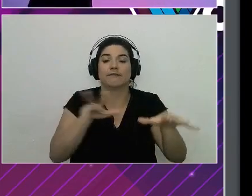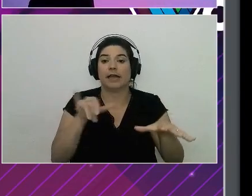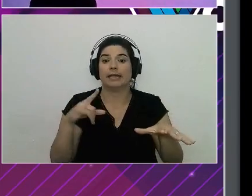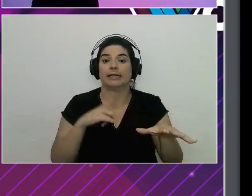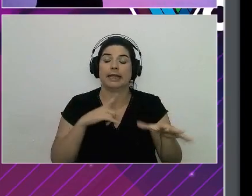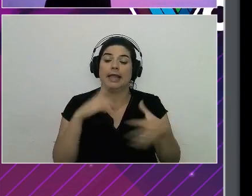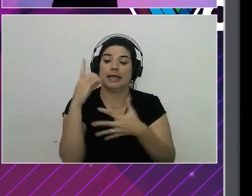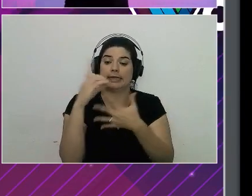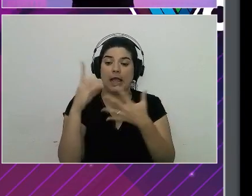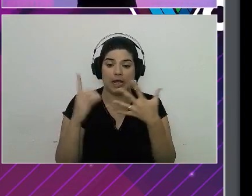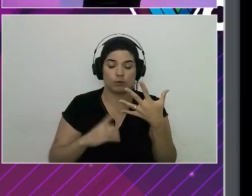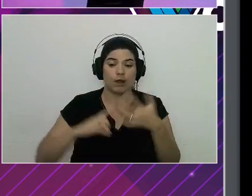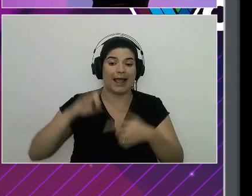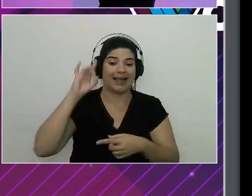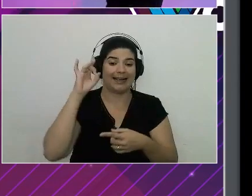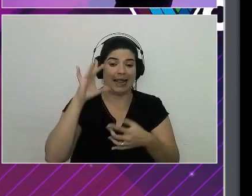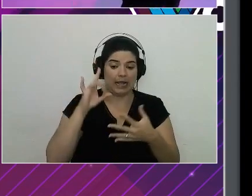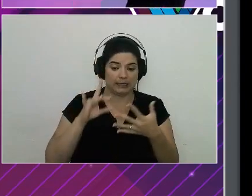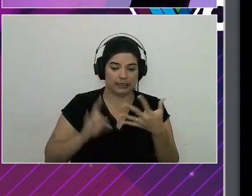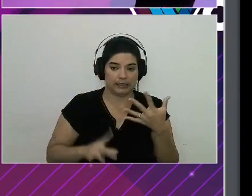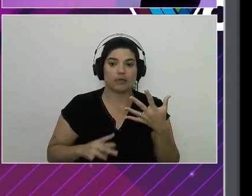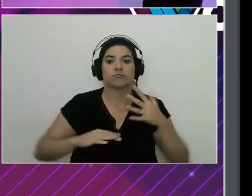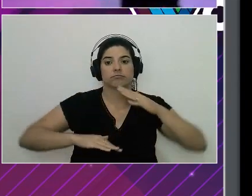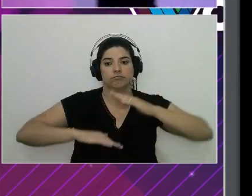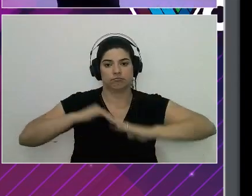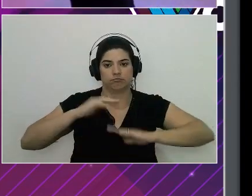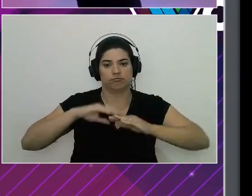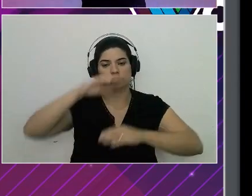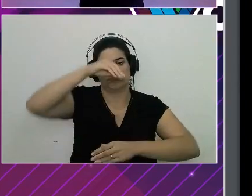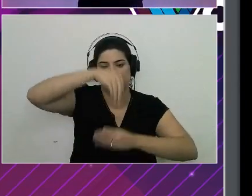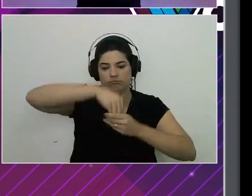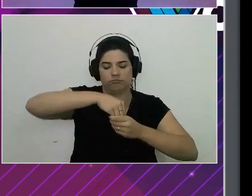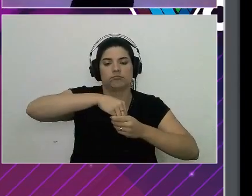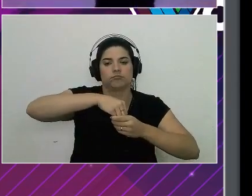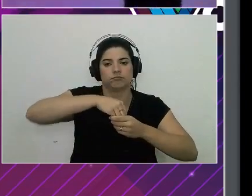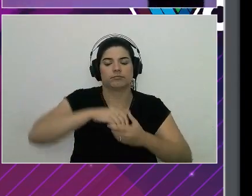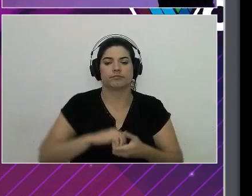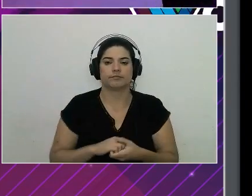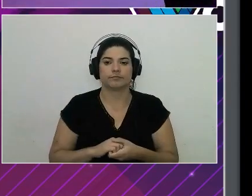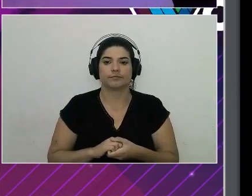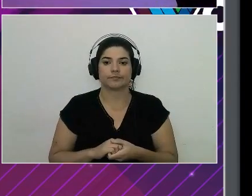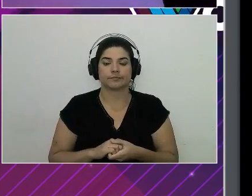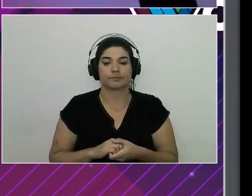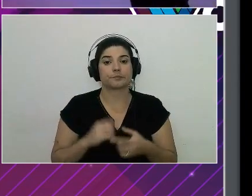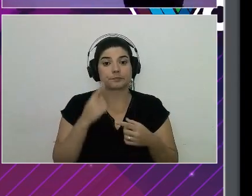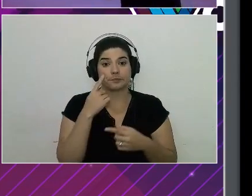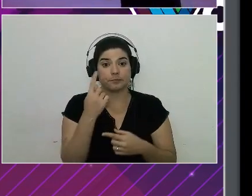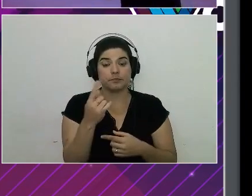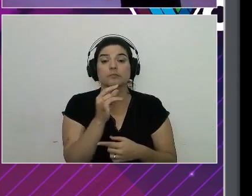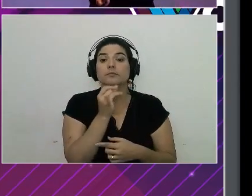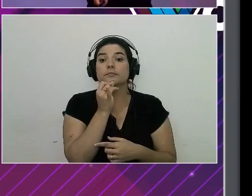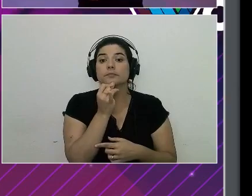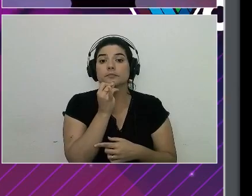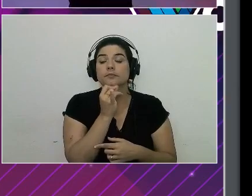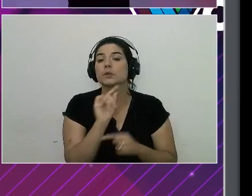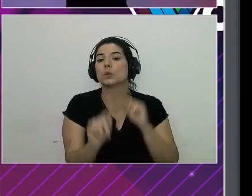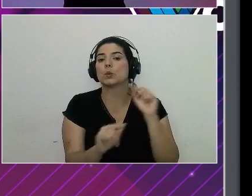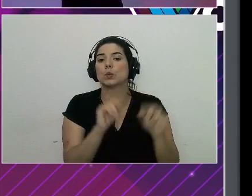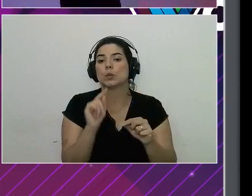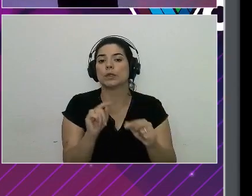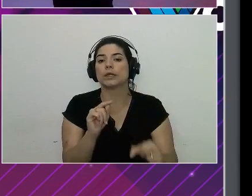cada uma das suboperações nesse microserviço. Aqui a gente consegue ver um exemplo do que é um trace distribuído.